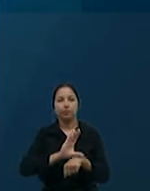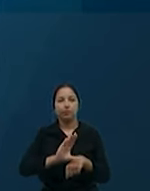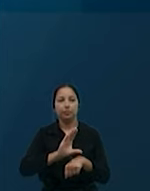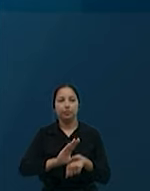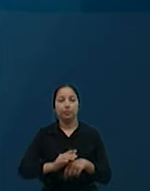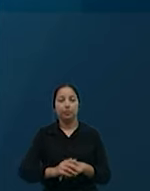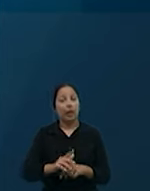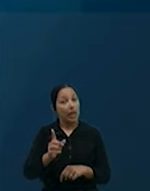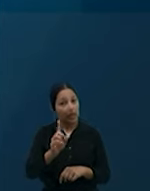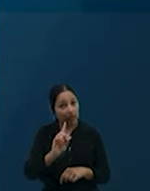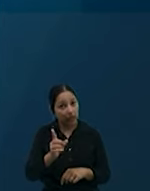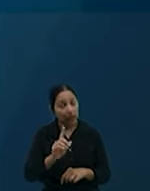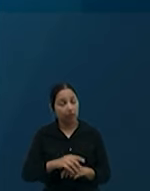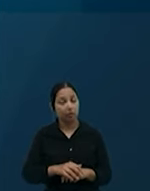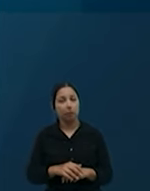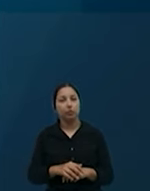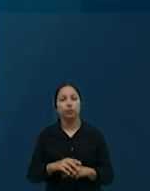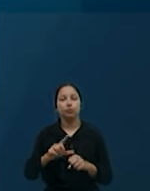não do artigo